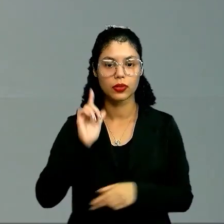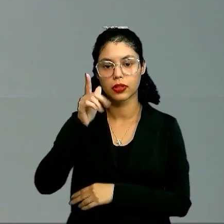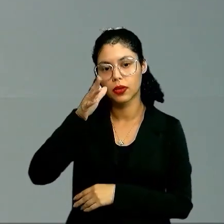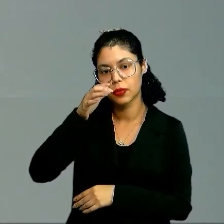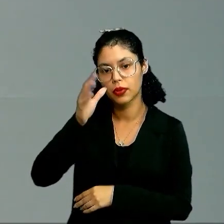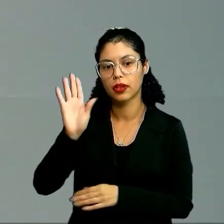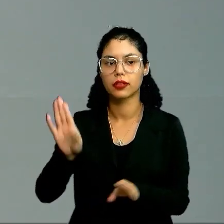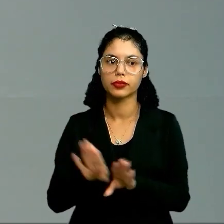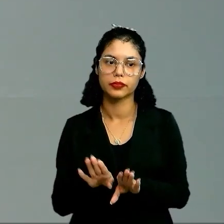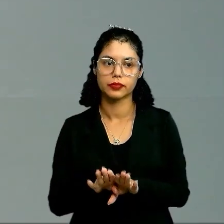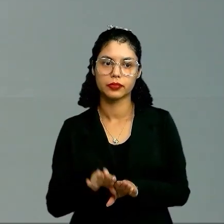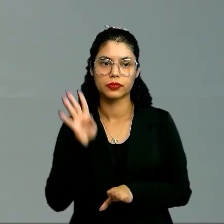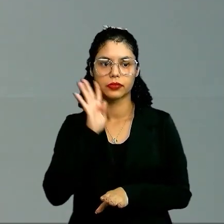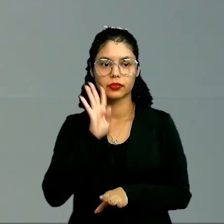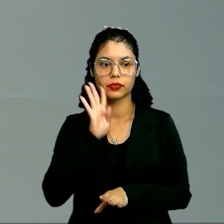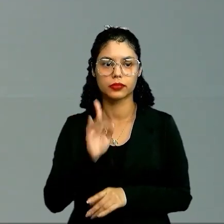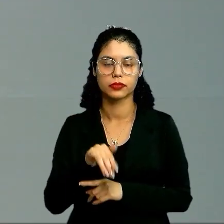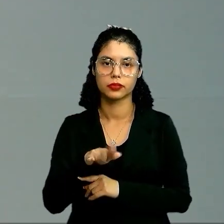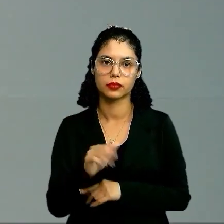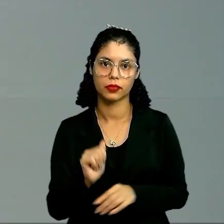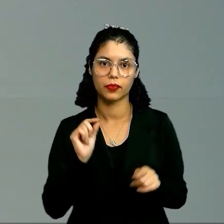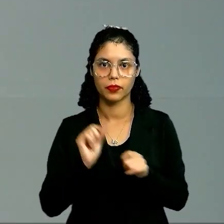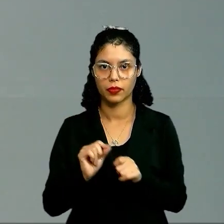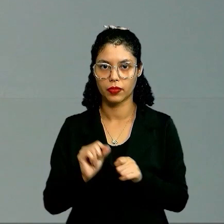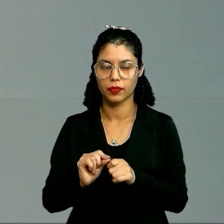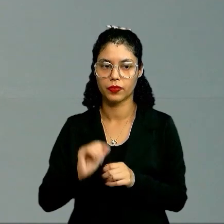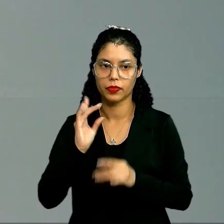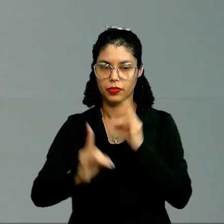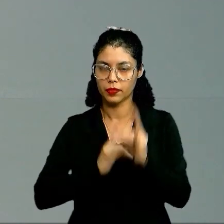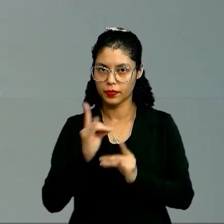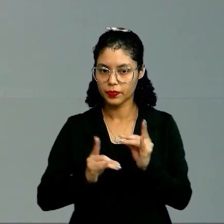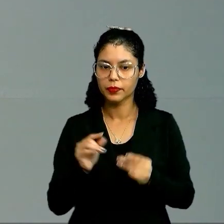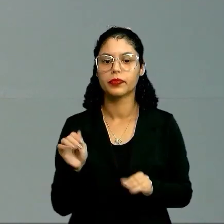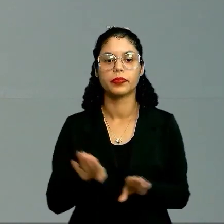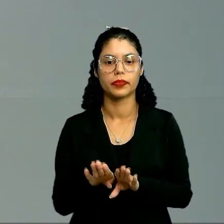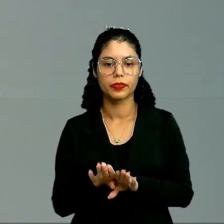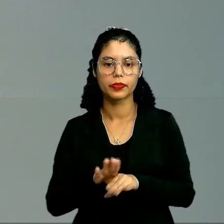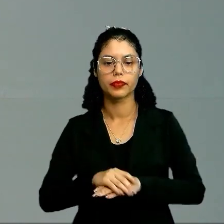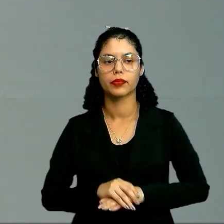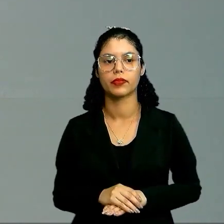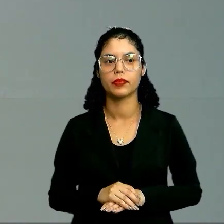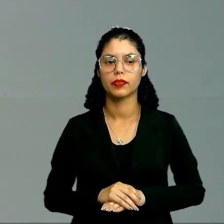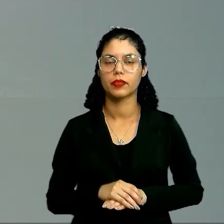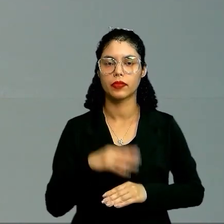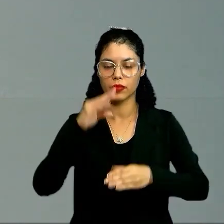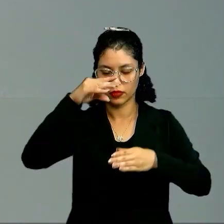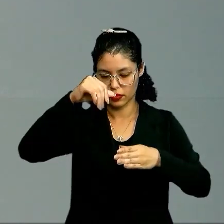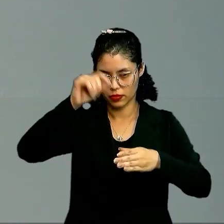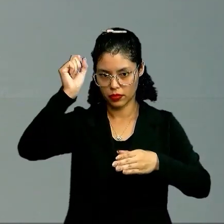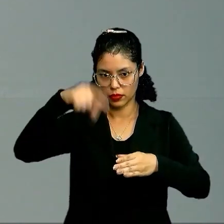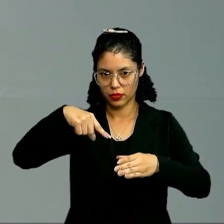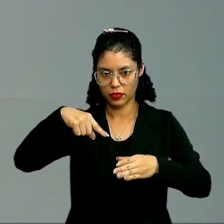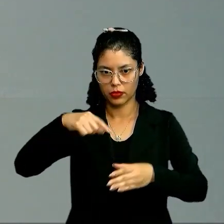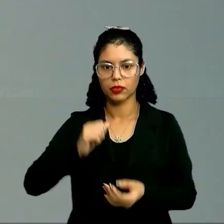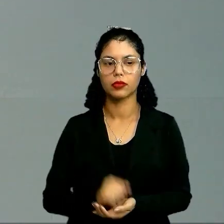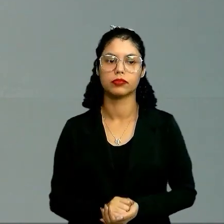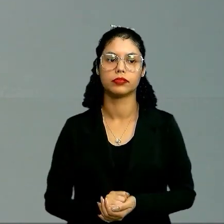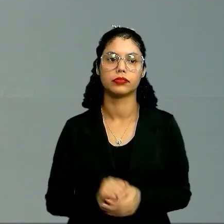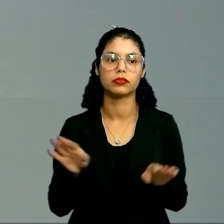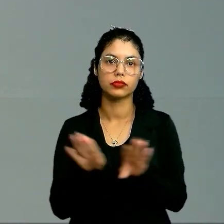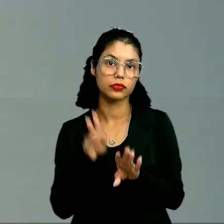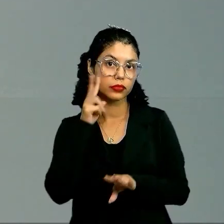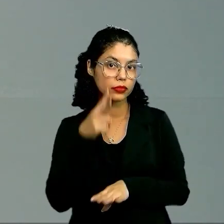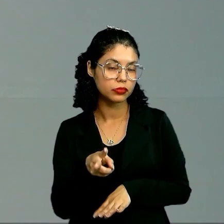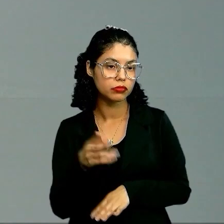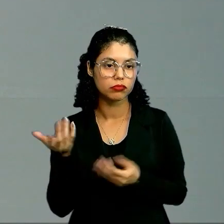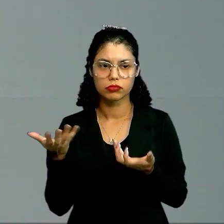também, pessoal, olha só o que essa gema apical faz, esse hormônio, na verdade, Você planta aí um abacateiro, e